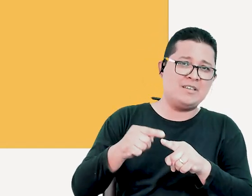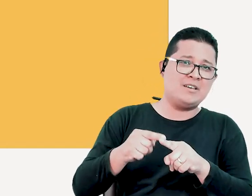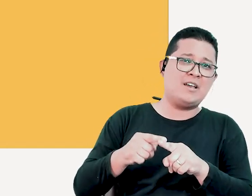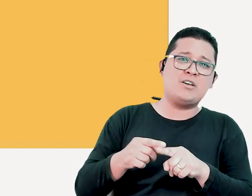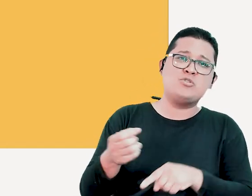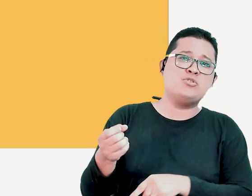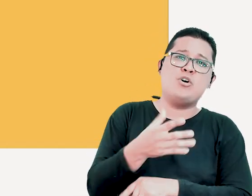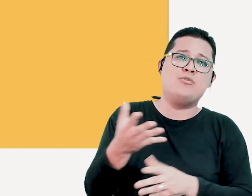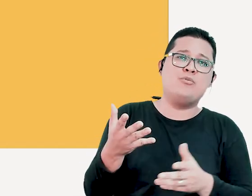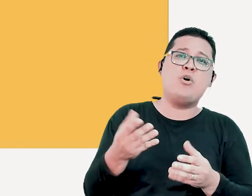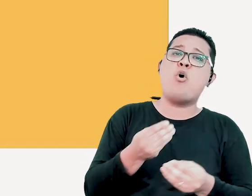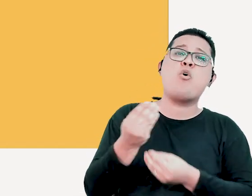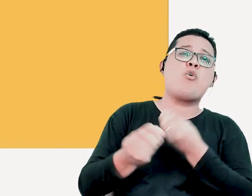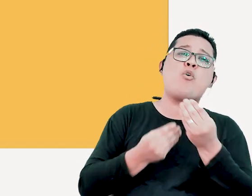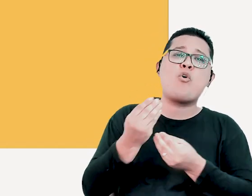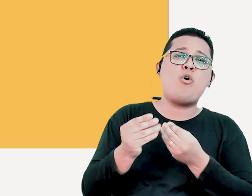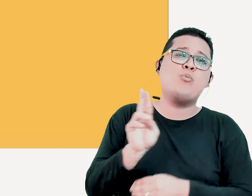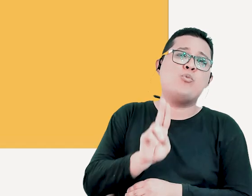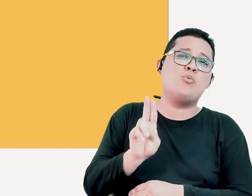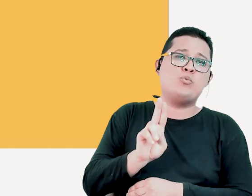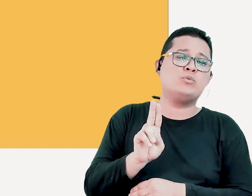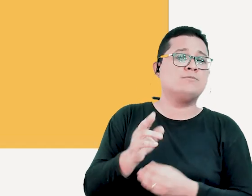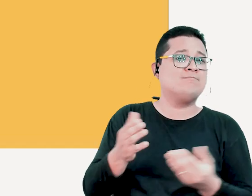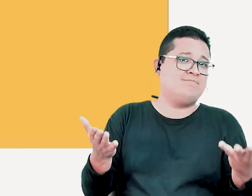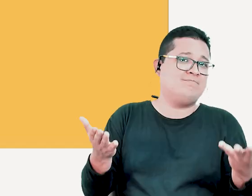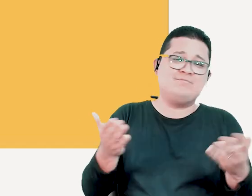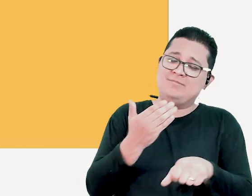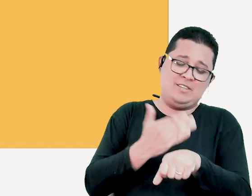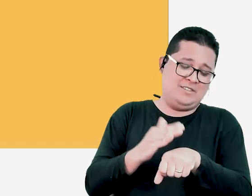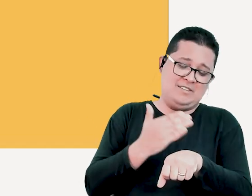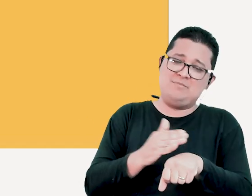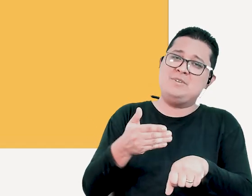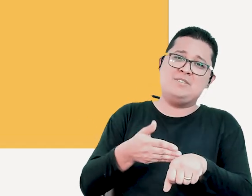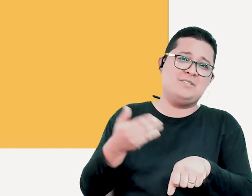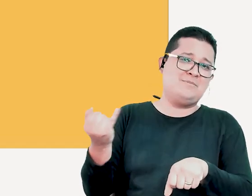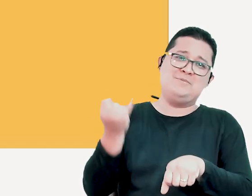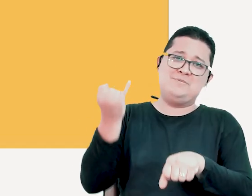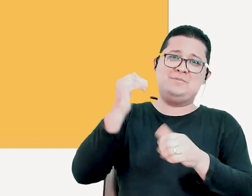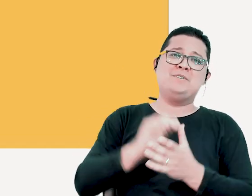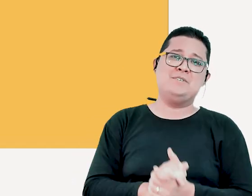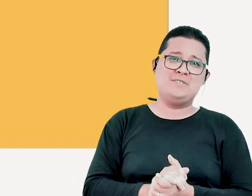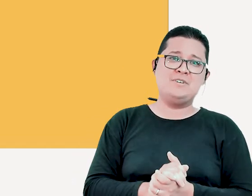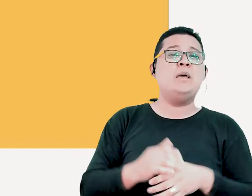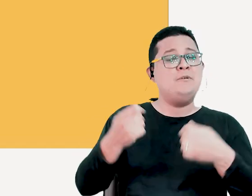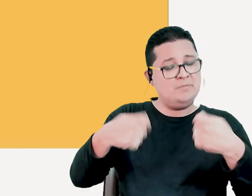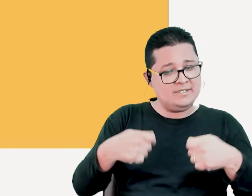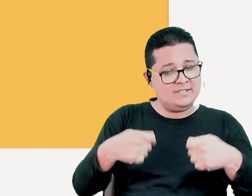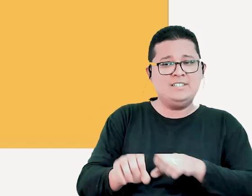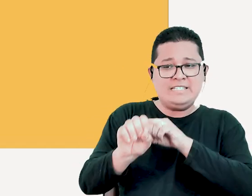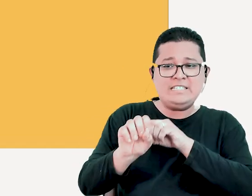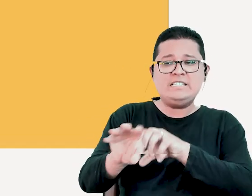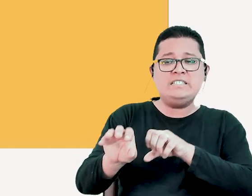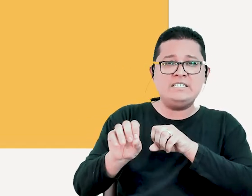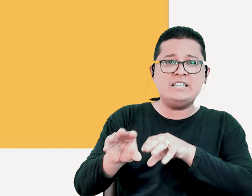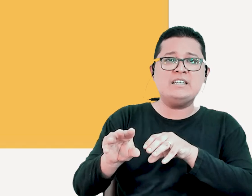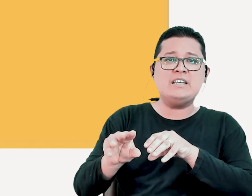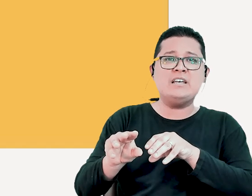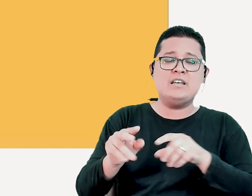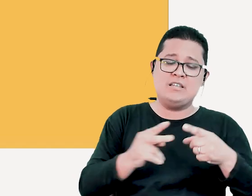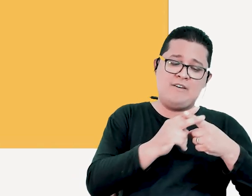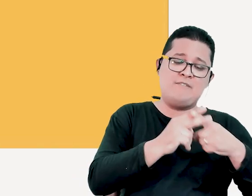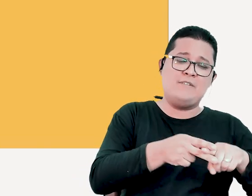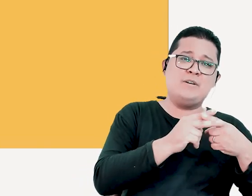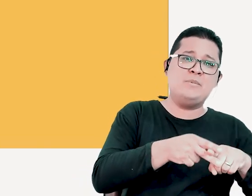eles são super importantes, né? Então, a gente precisa ensinar como usar. Então, por isso, a gente a gente pensa em